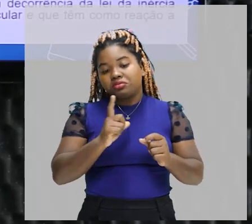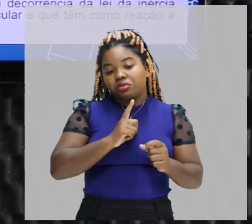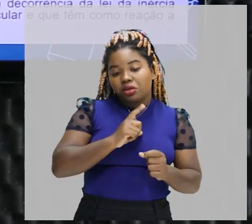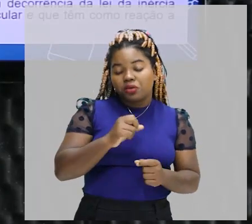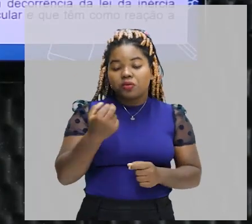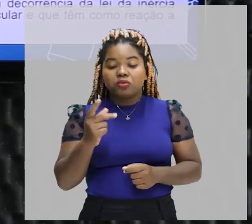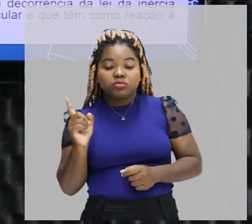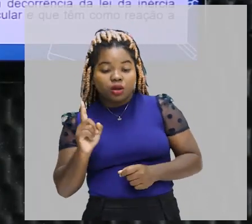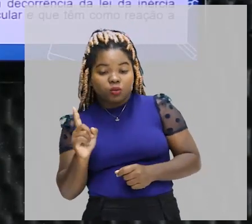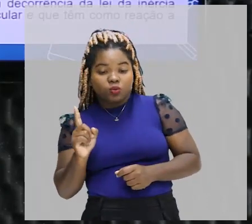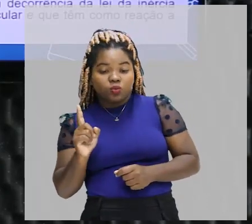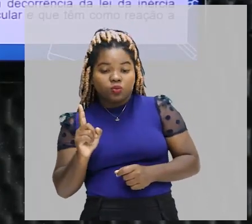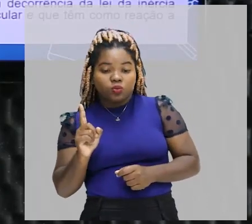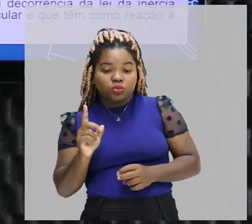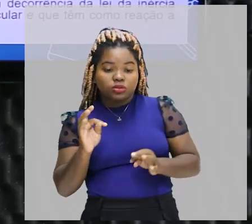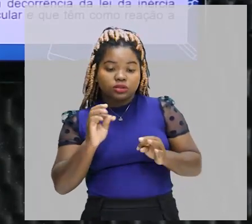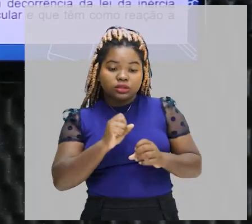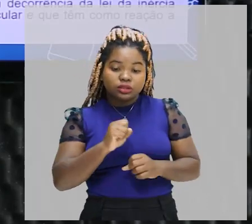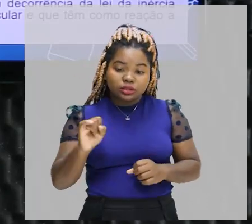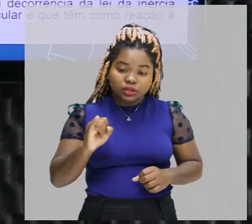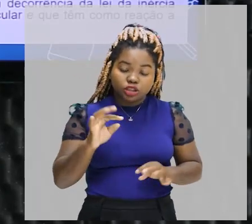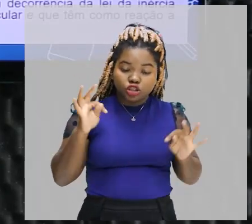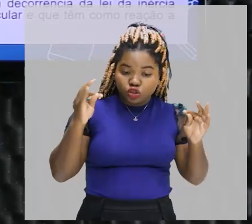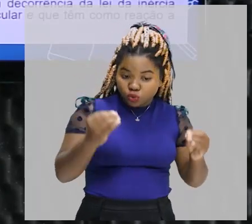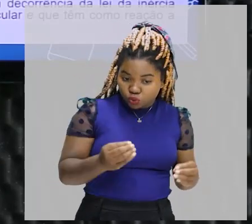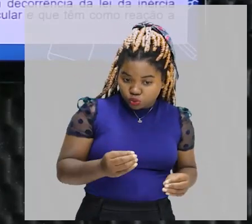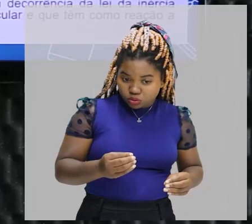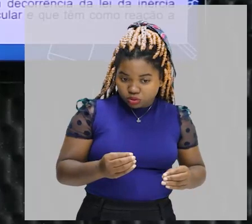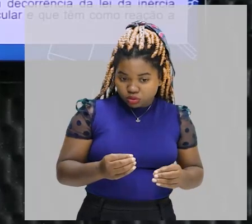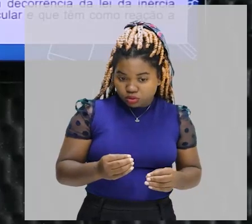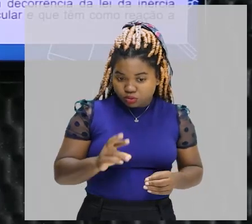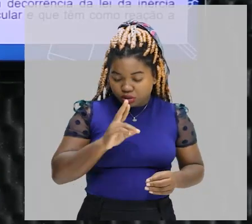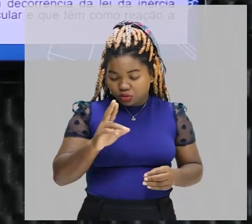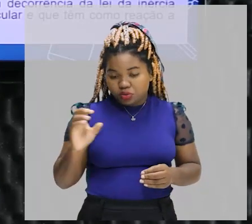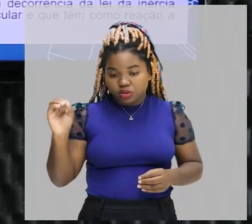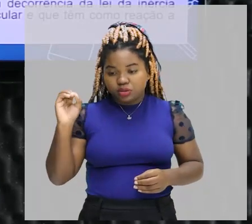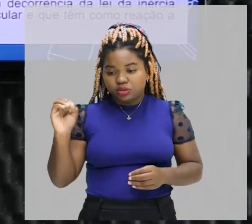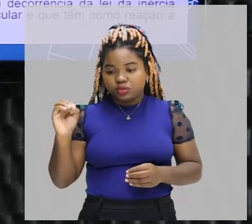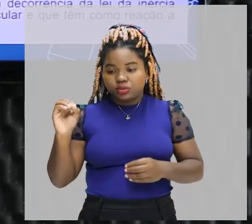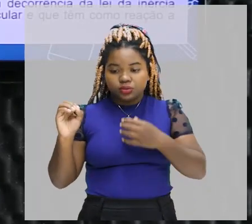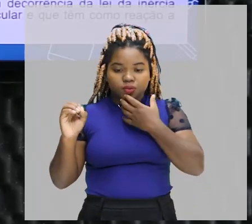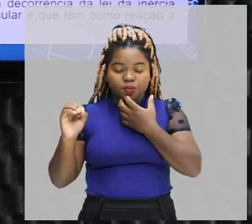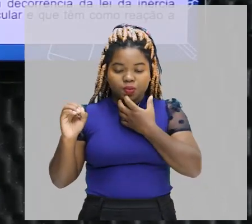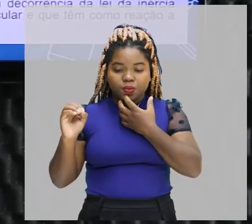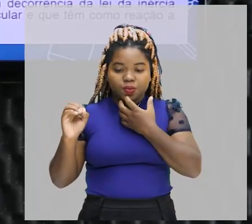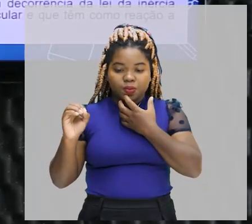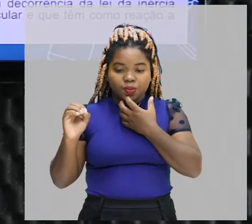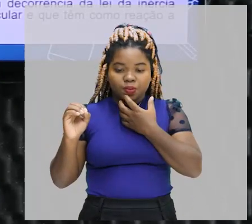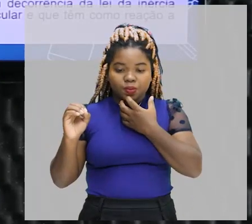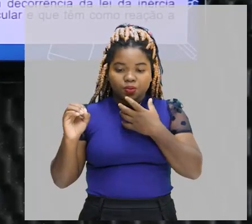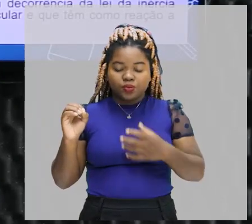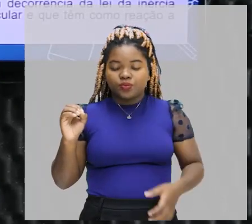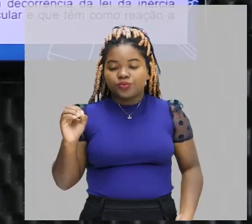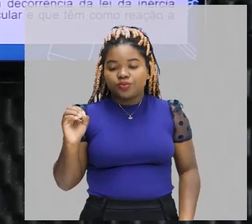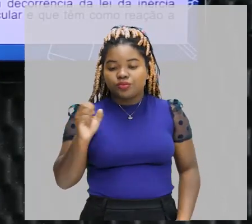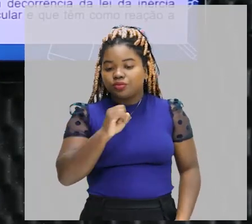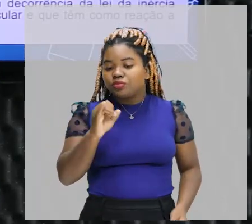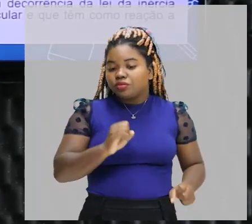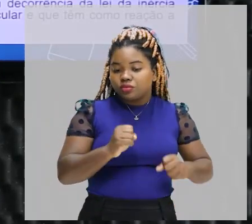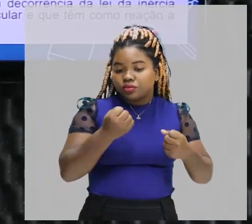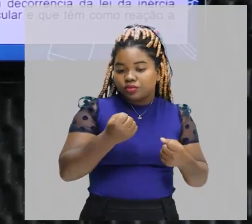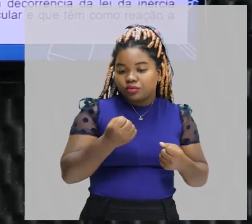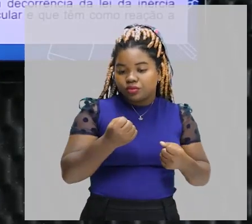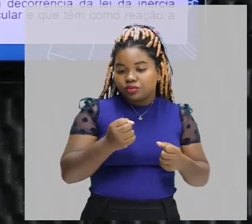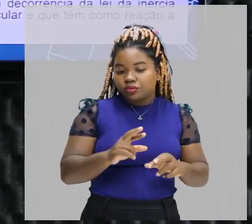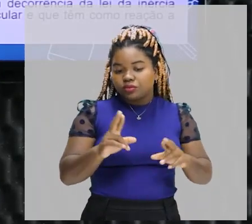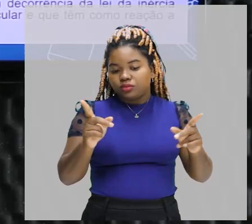não. Se todas as forças se anulam, é porque a resultante é zero. A aceleração é nula, certo? Se a força resultante